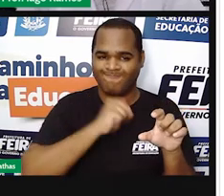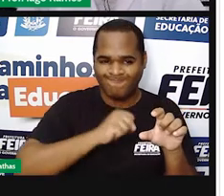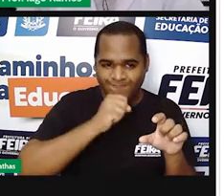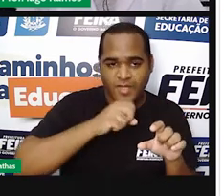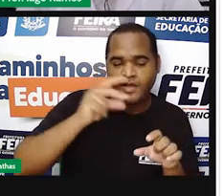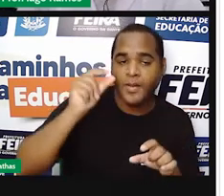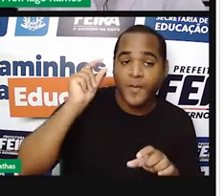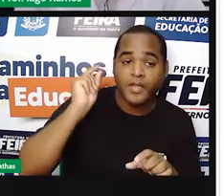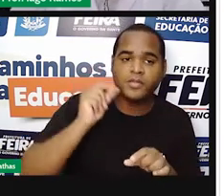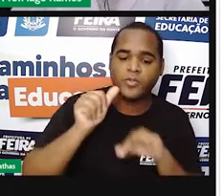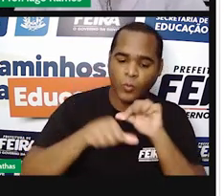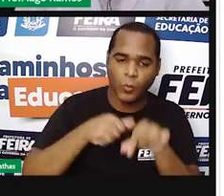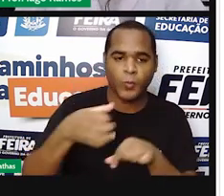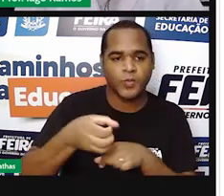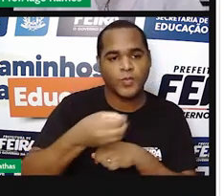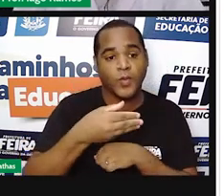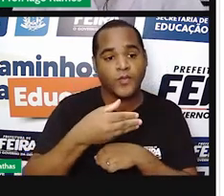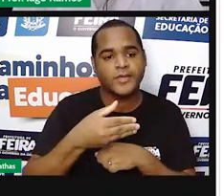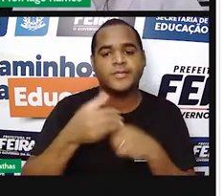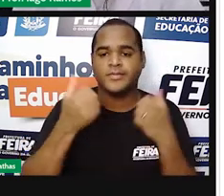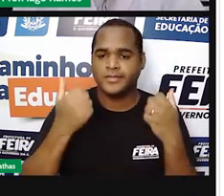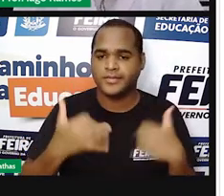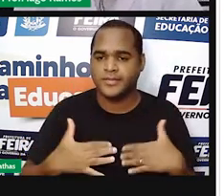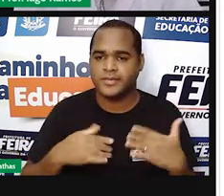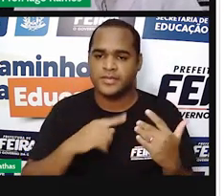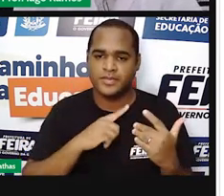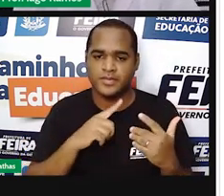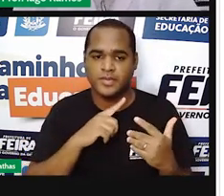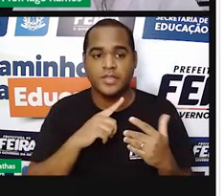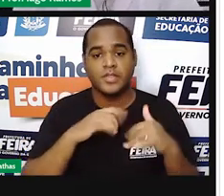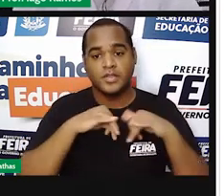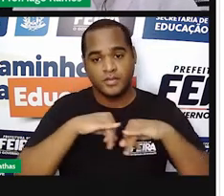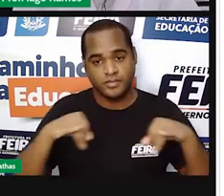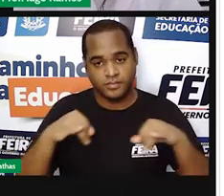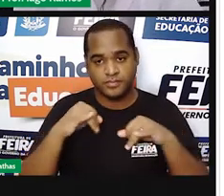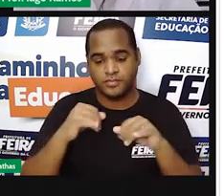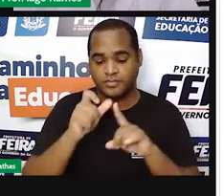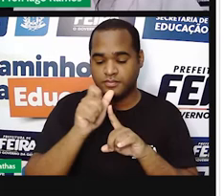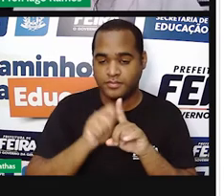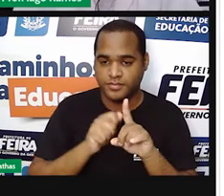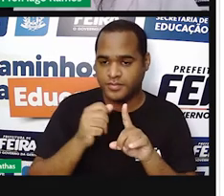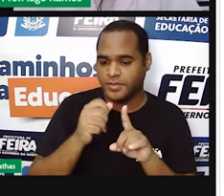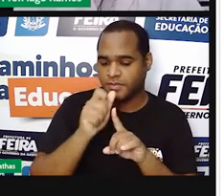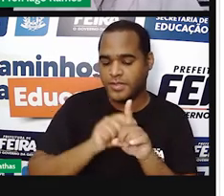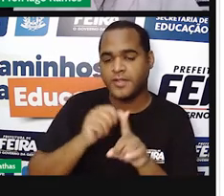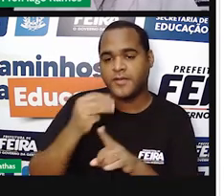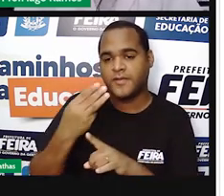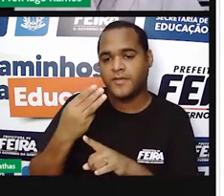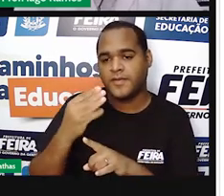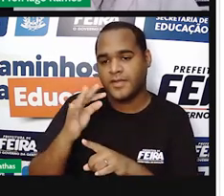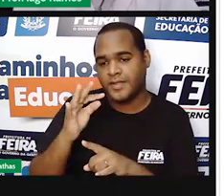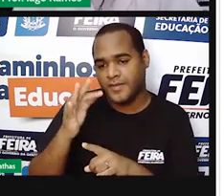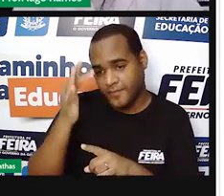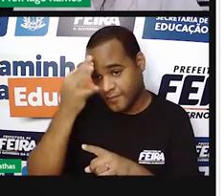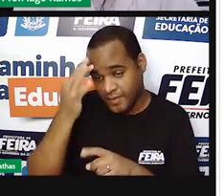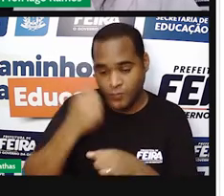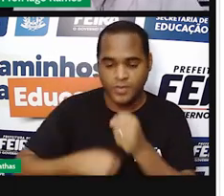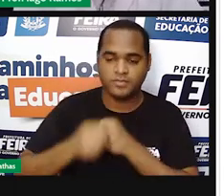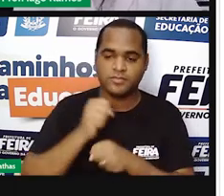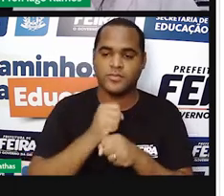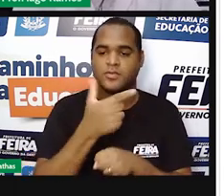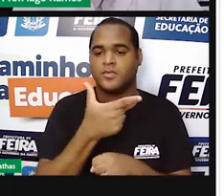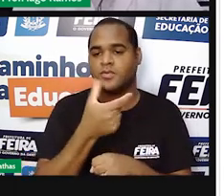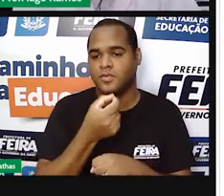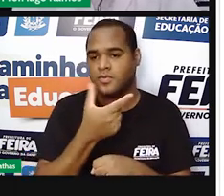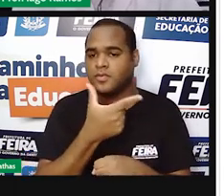antiga para essa placa mais nova tá isso aqui ó a noticiado no dia três de Fevereiro do ano de 2020